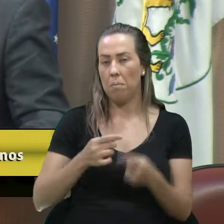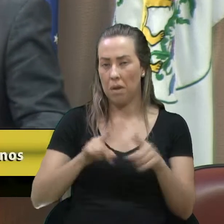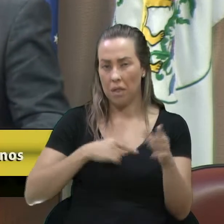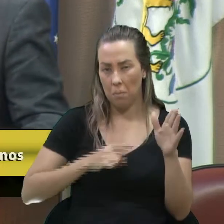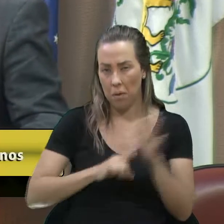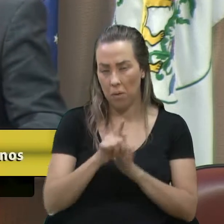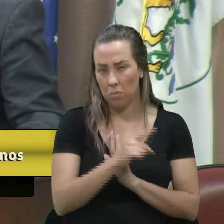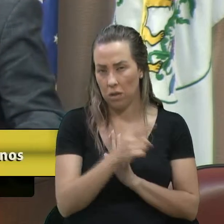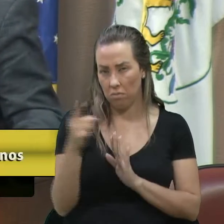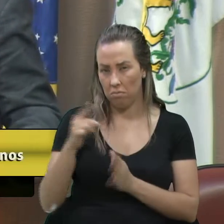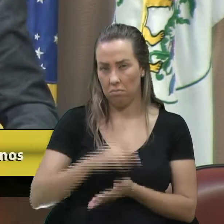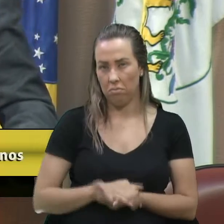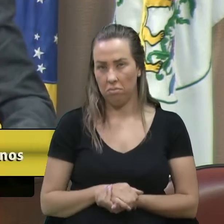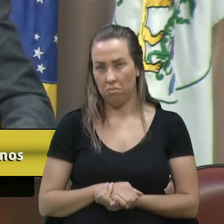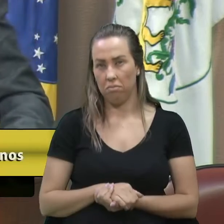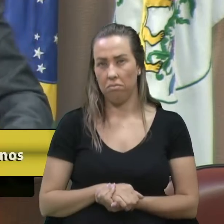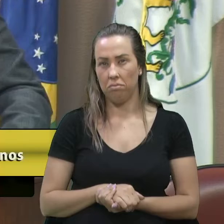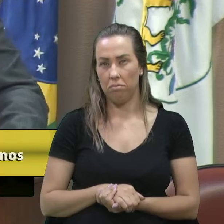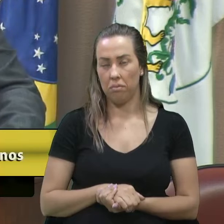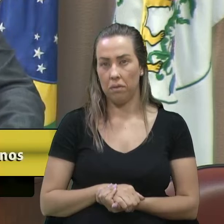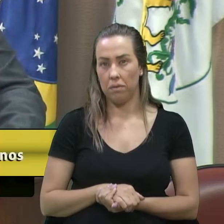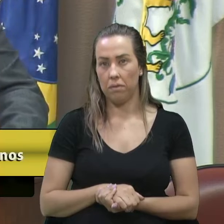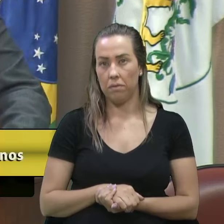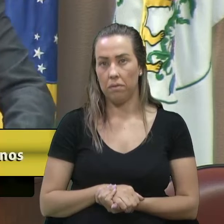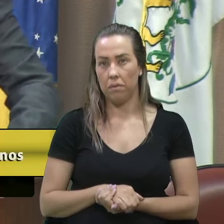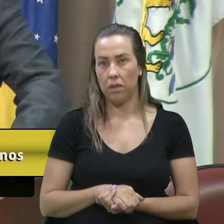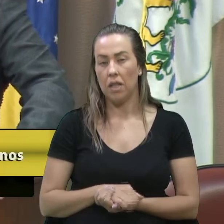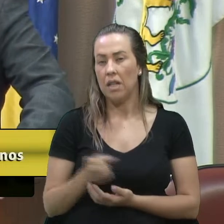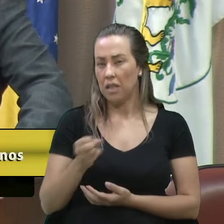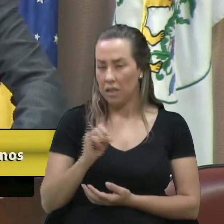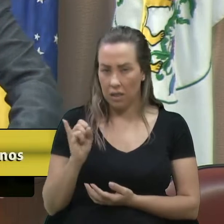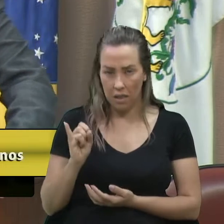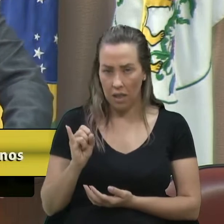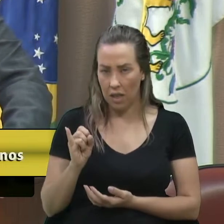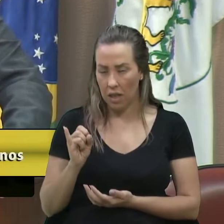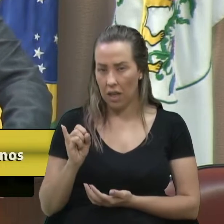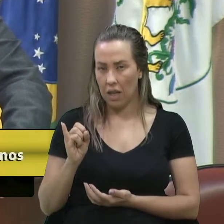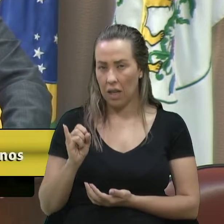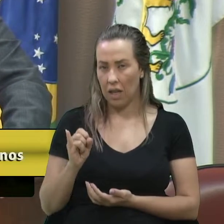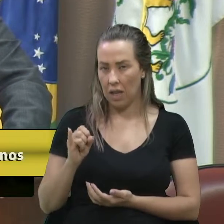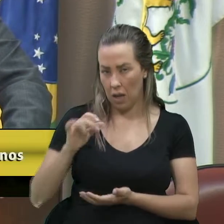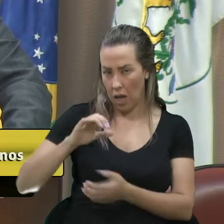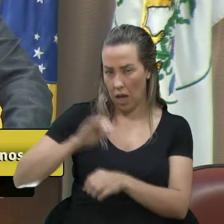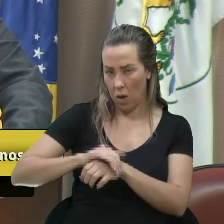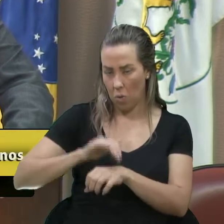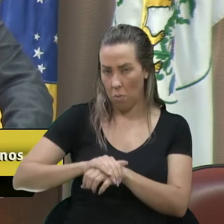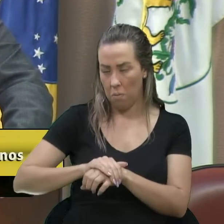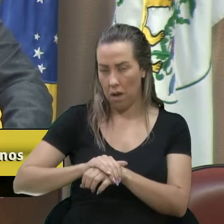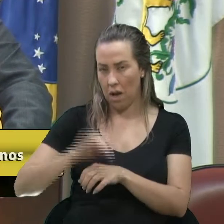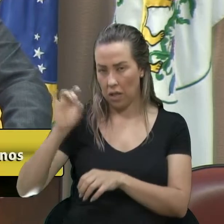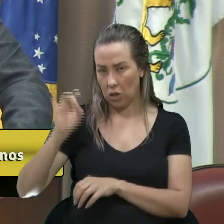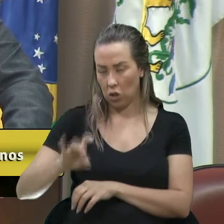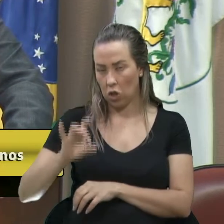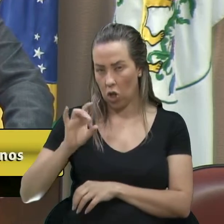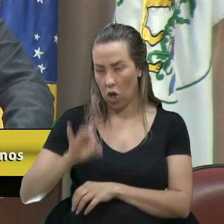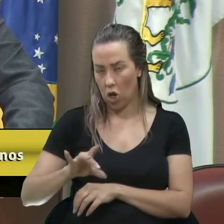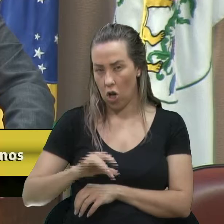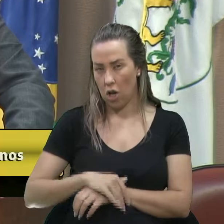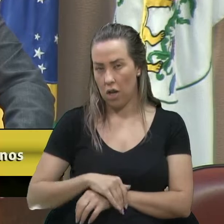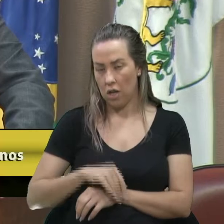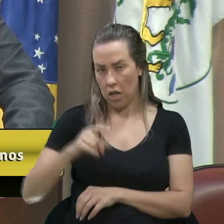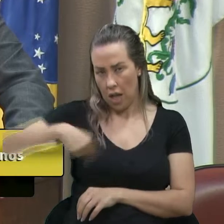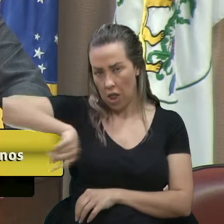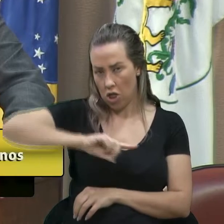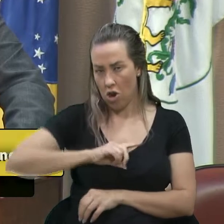que eu faço, será que realmente o culpado apenas